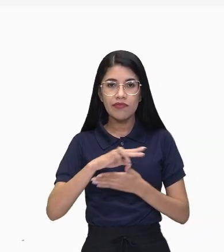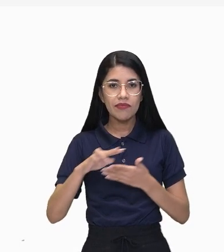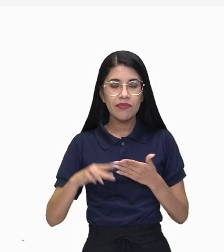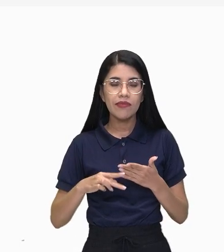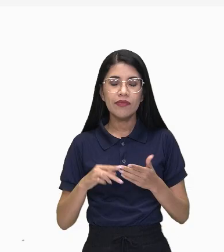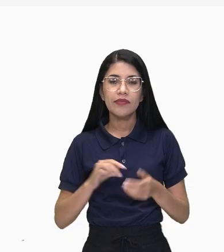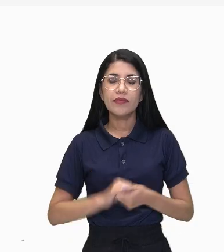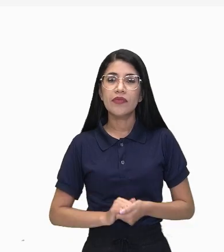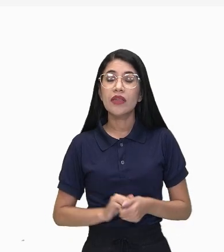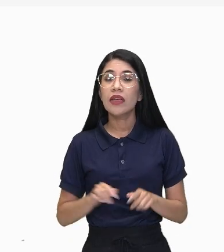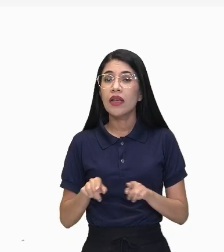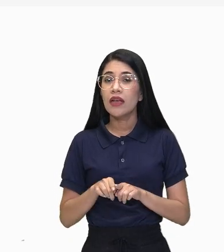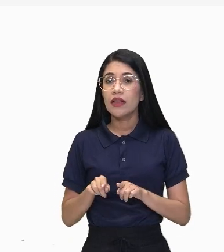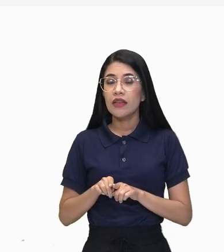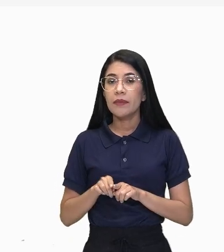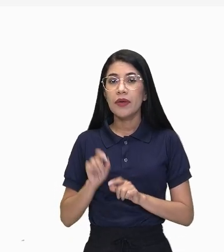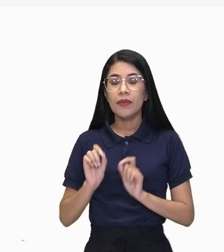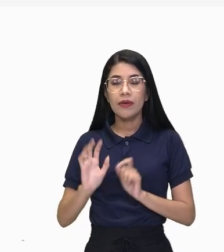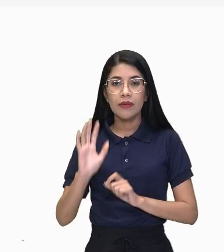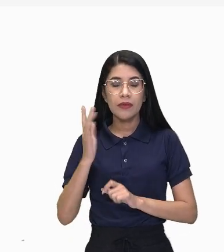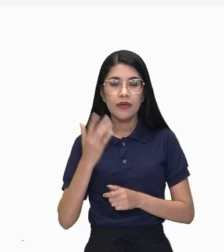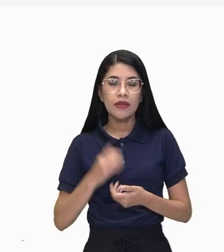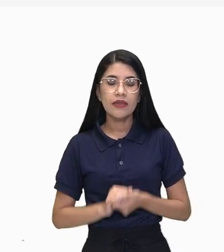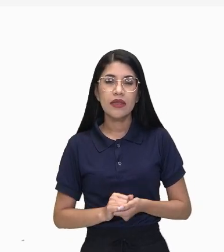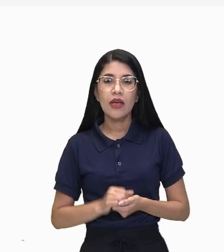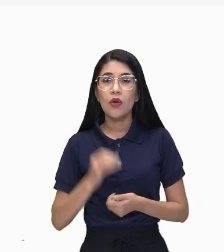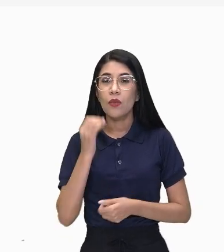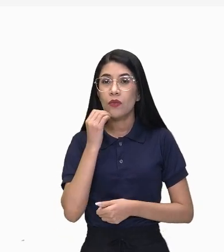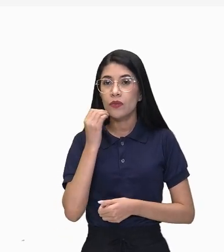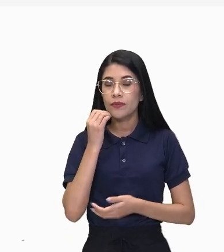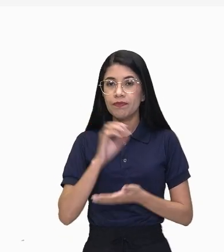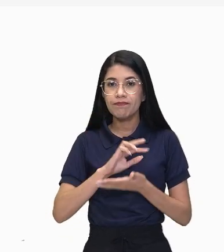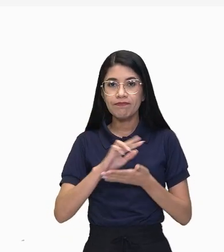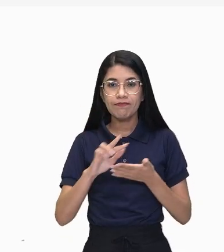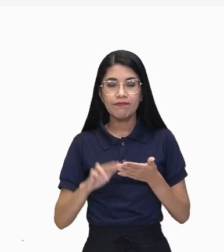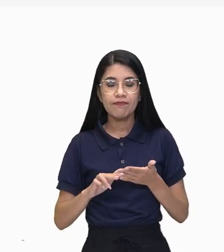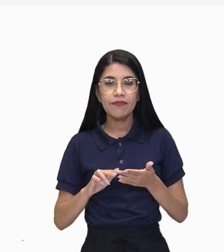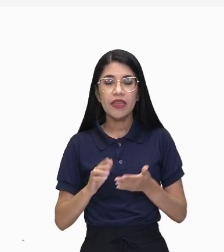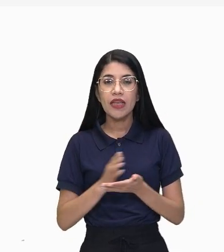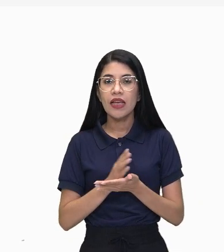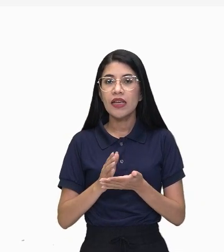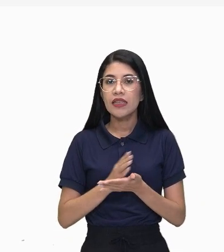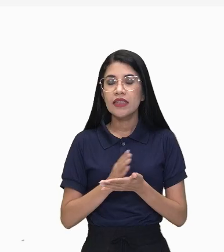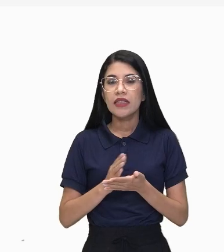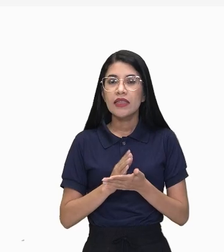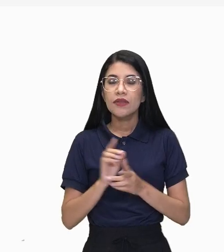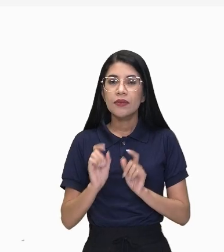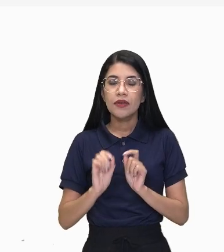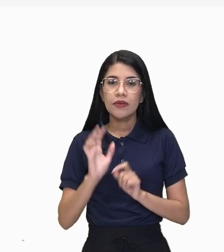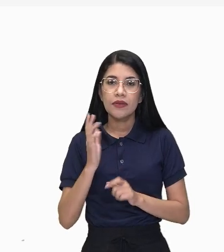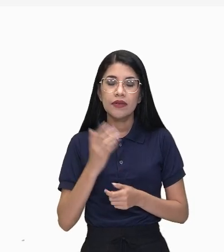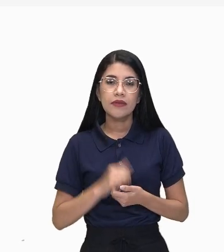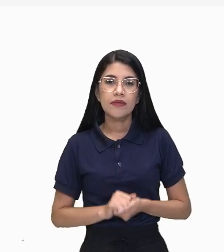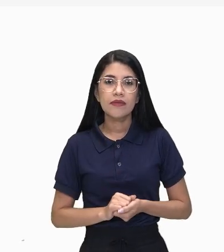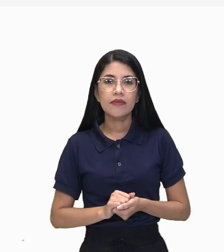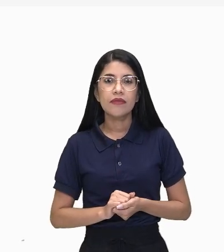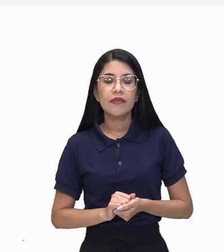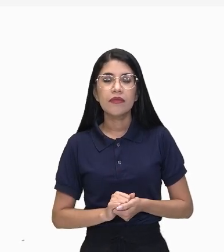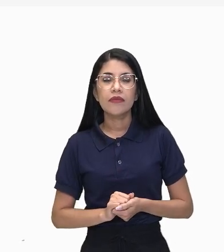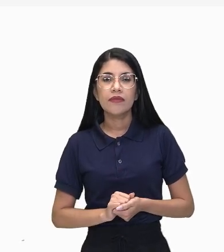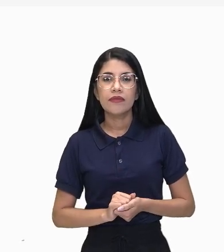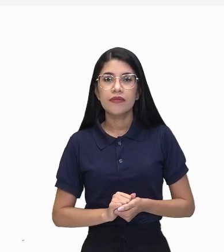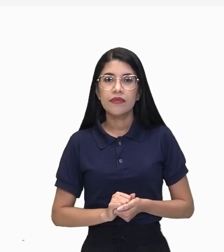Porque isso aí também, essa questão das oportunidades, muitas vezes as pessoas elas